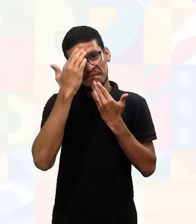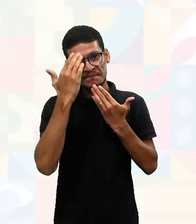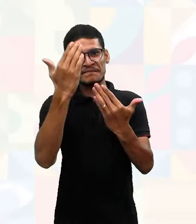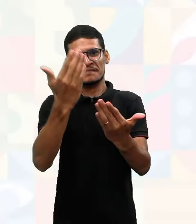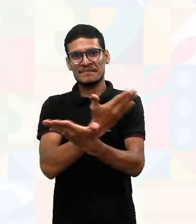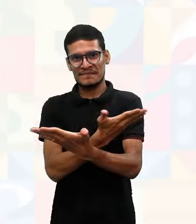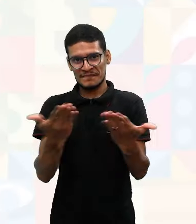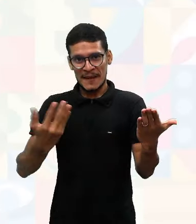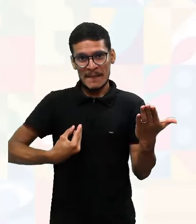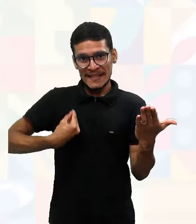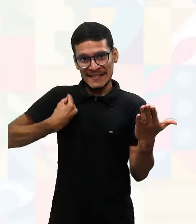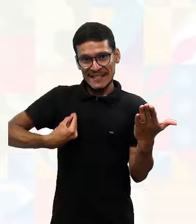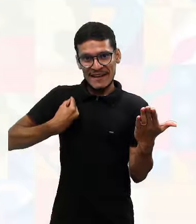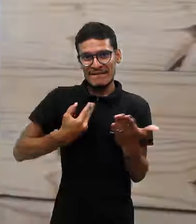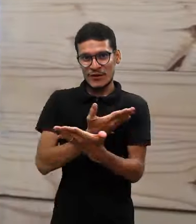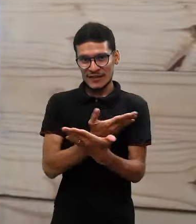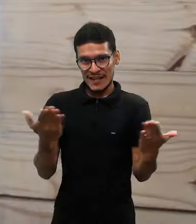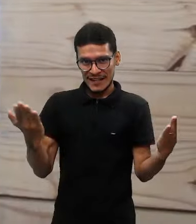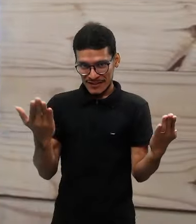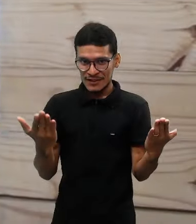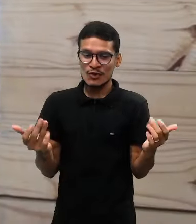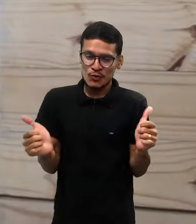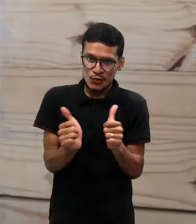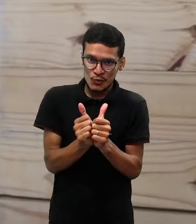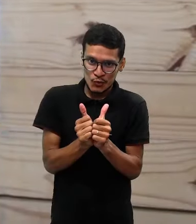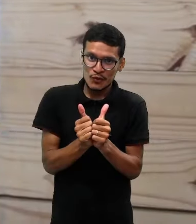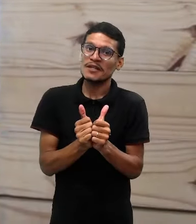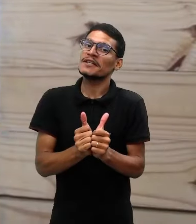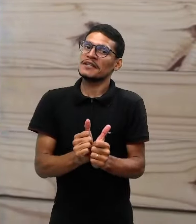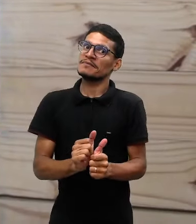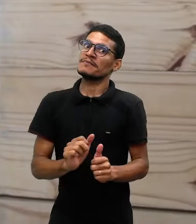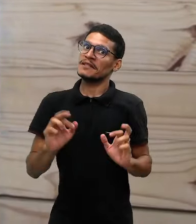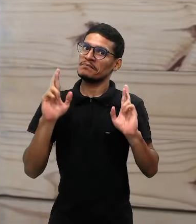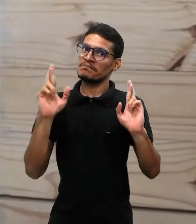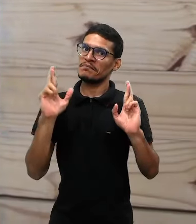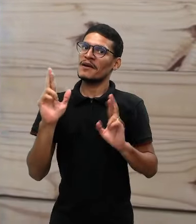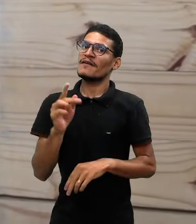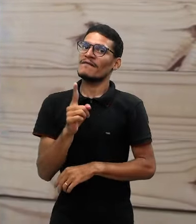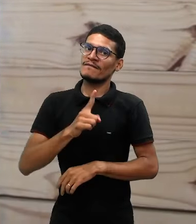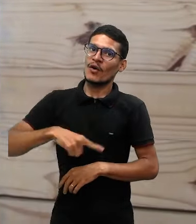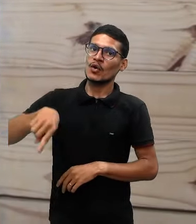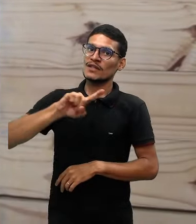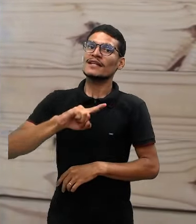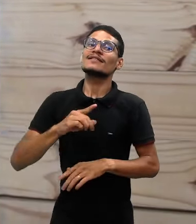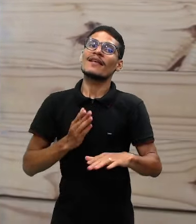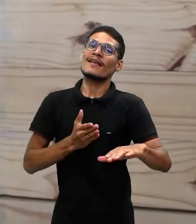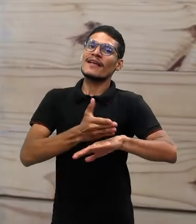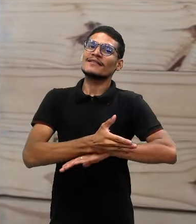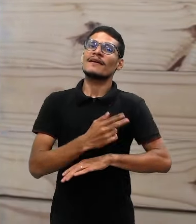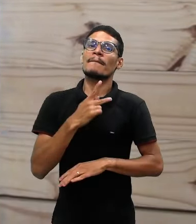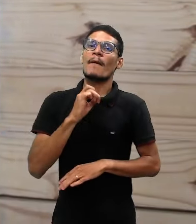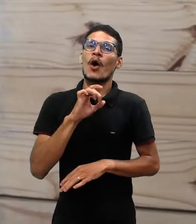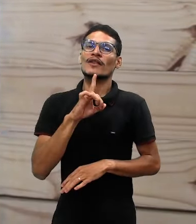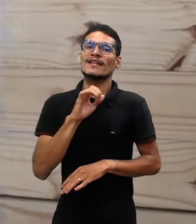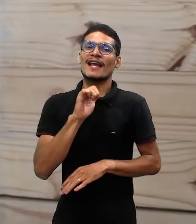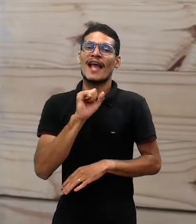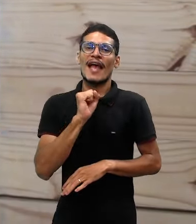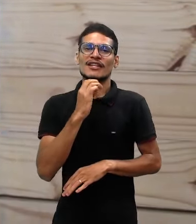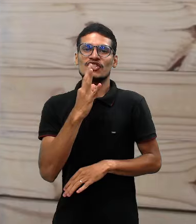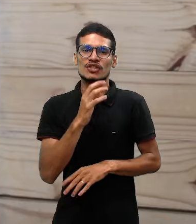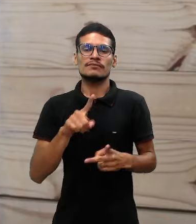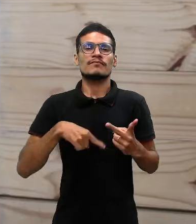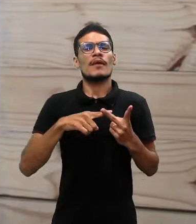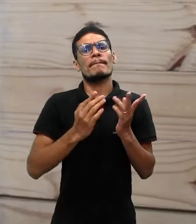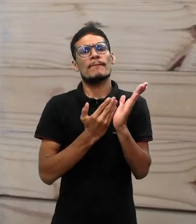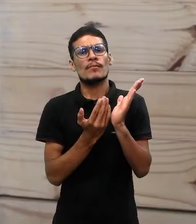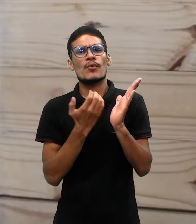bastante pela presença de vocês aqui comigo. Espero que vocês deem um pulinho lá no podcast, no e-book,